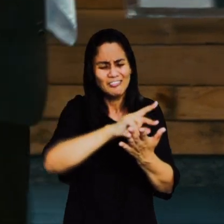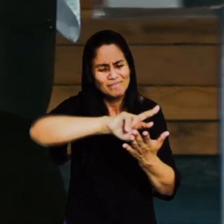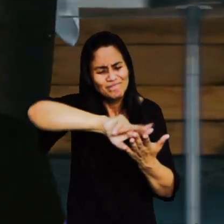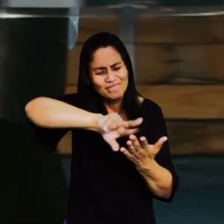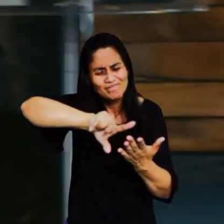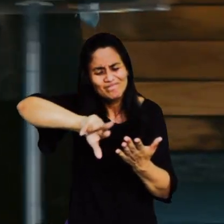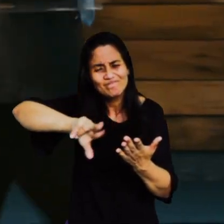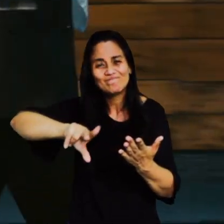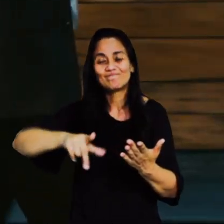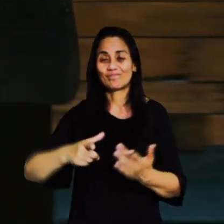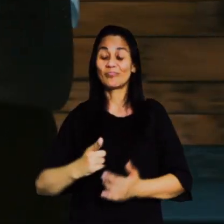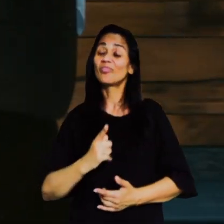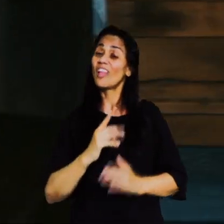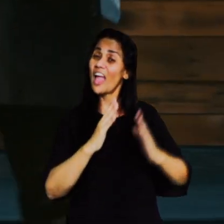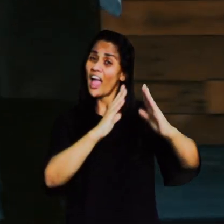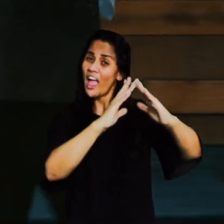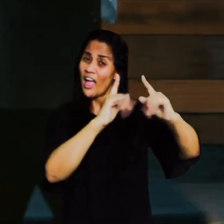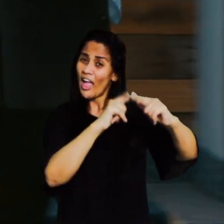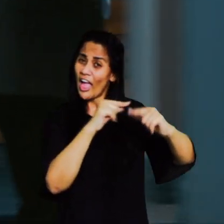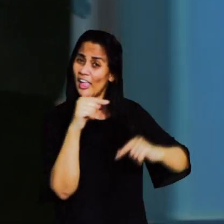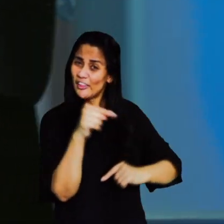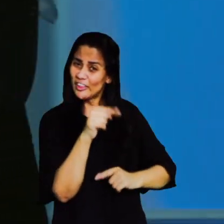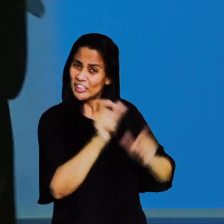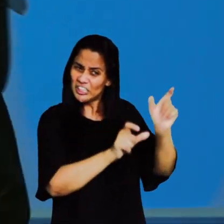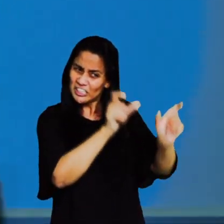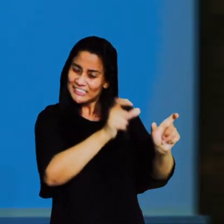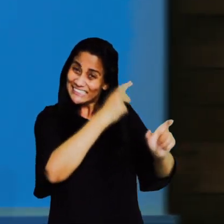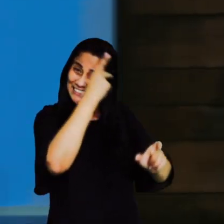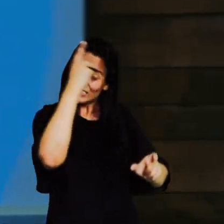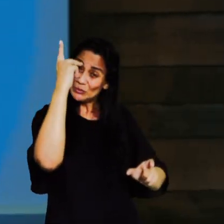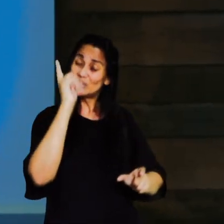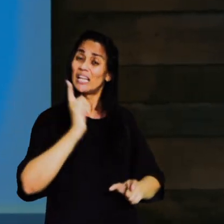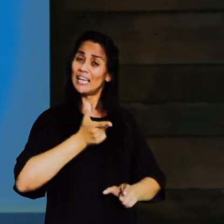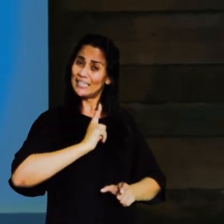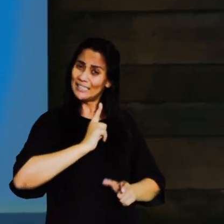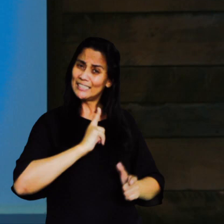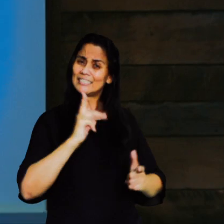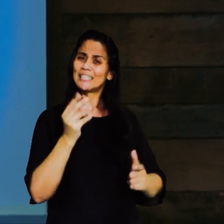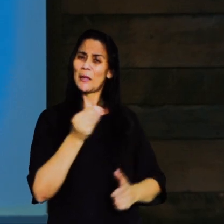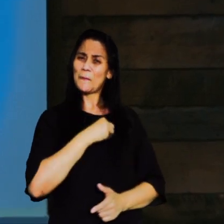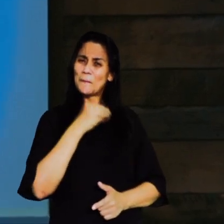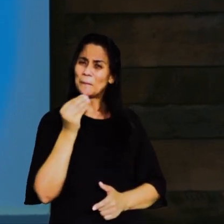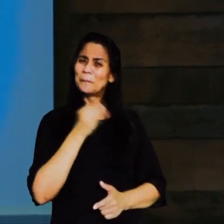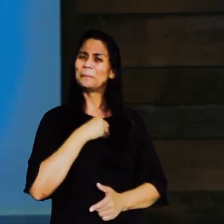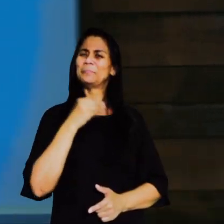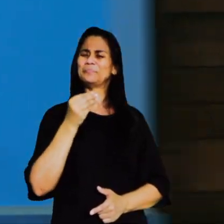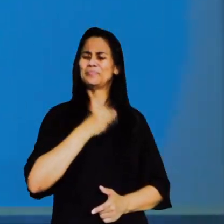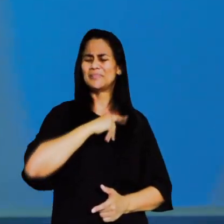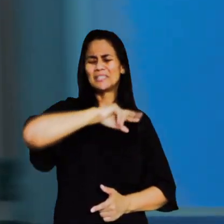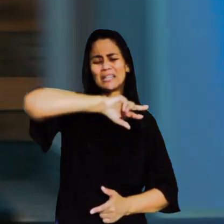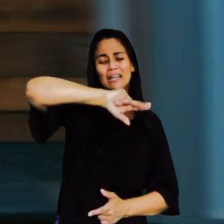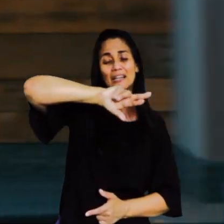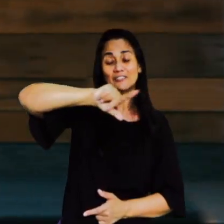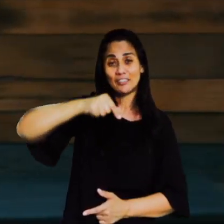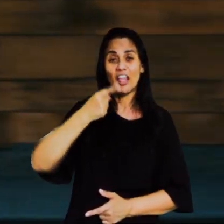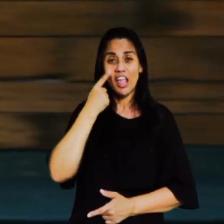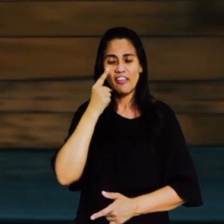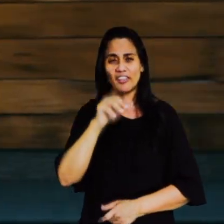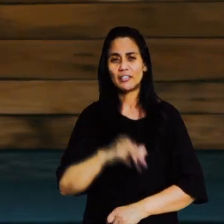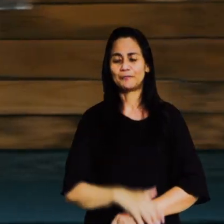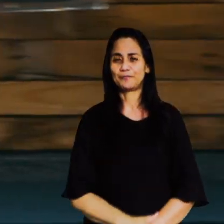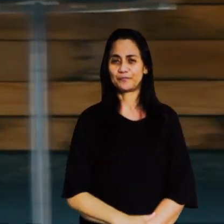A igreja tem falha. A igreja é cheia de pecado. Você quer ver? Você quer